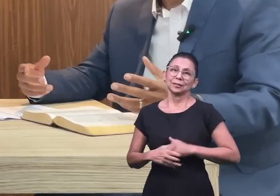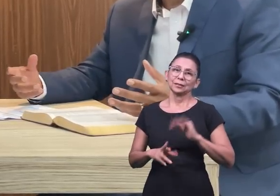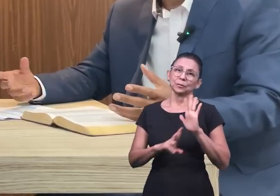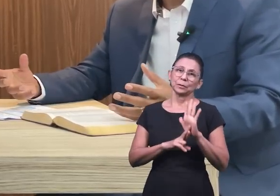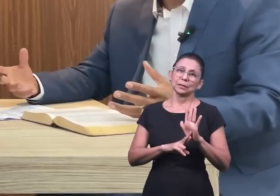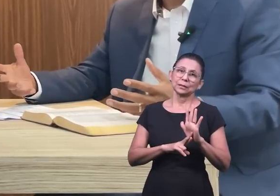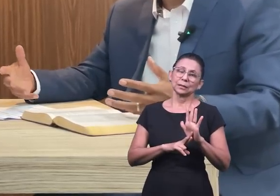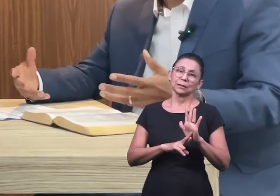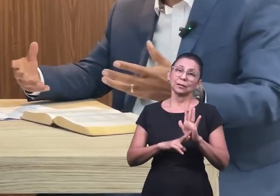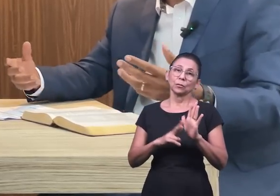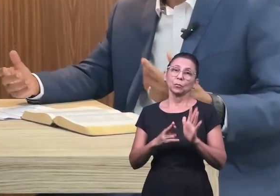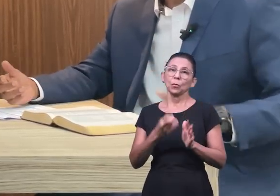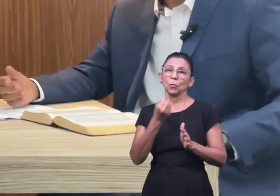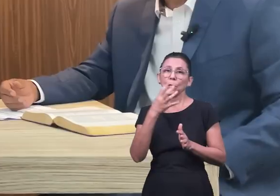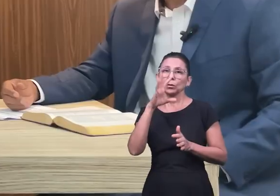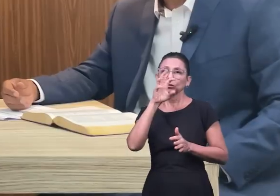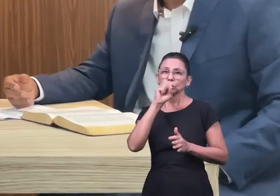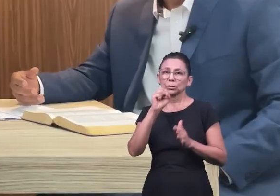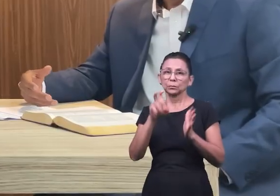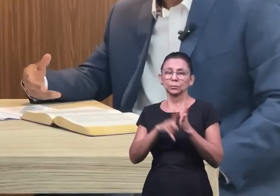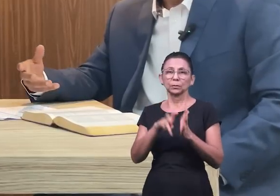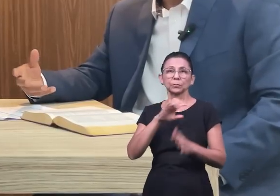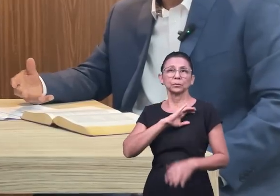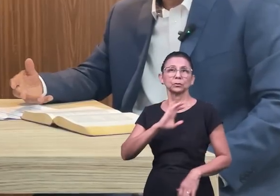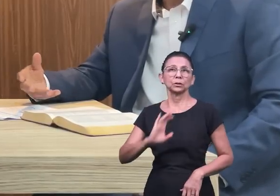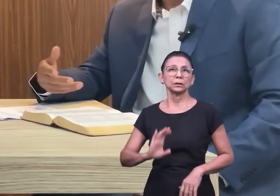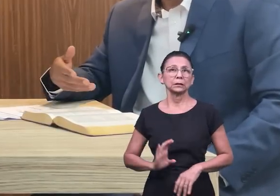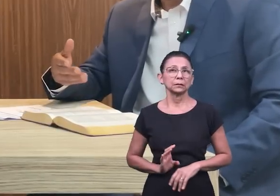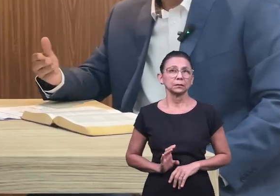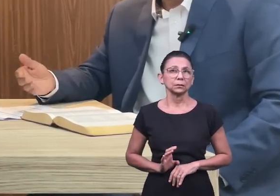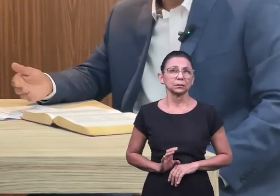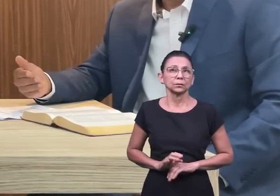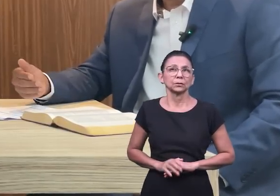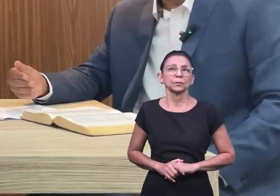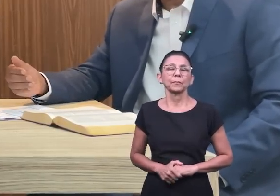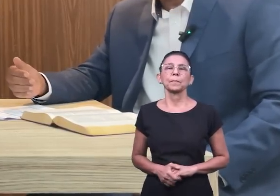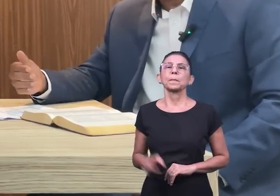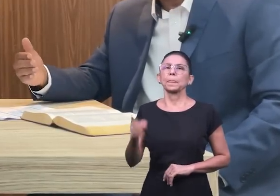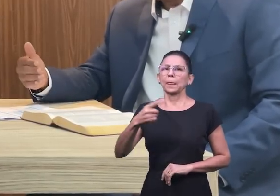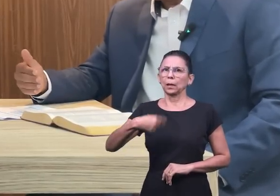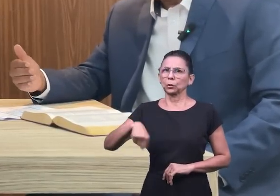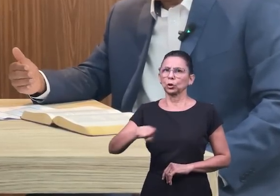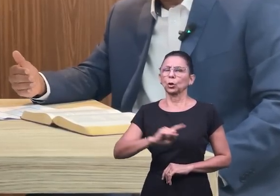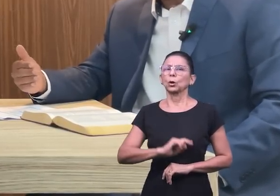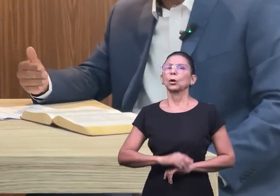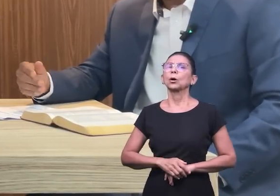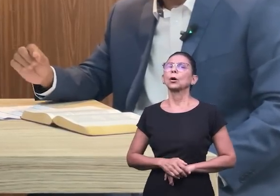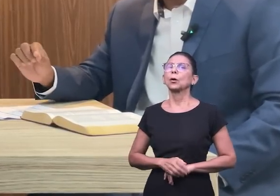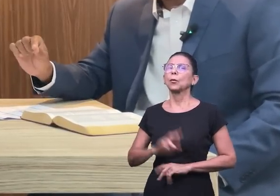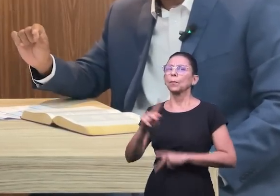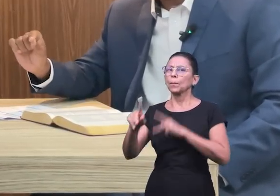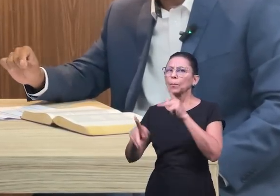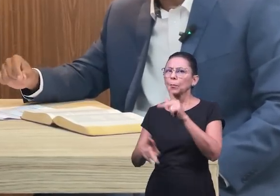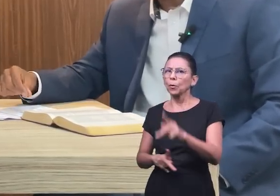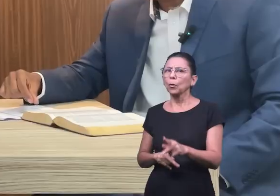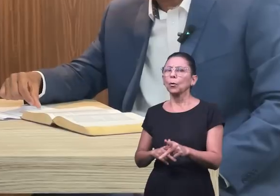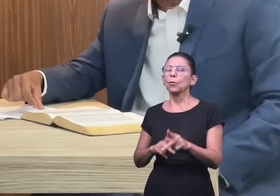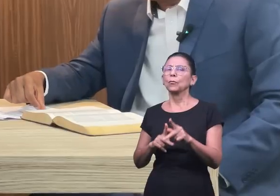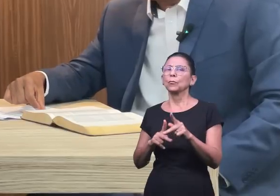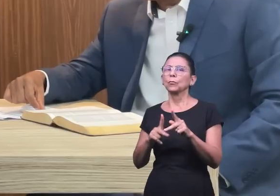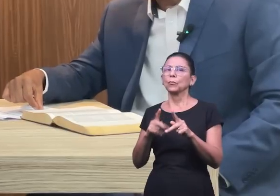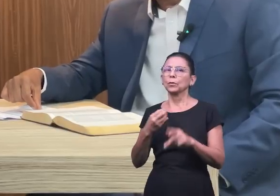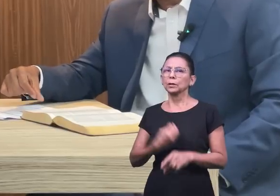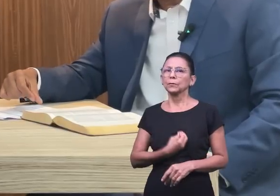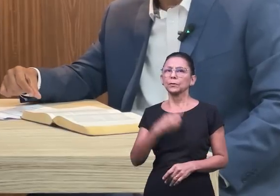espirituais, o fruto do Espírito, o bom perfume de Cristo, que está no nosso meio, né, já foi comentado, e é bastante excelente a resposta que ele